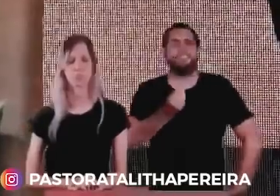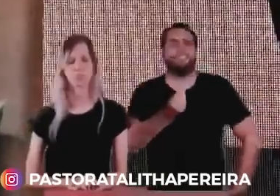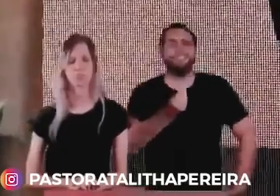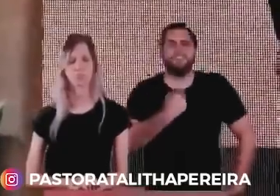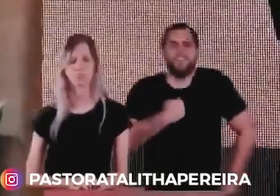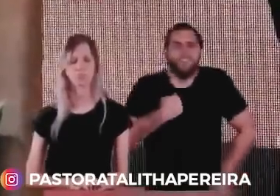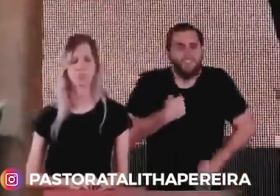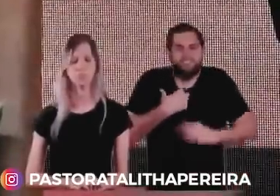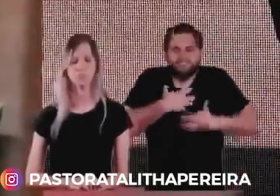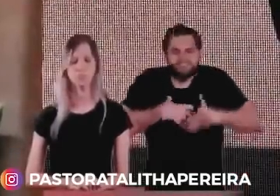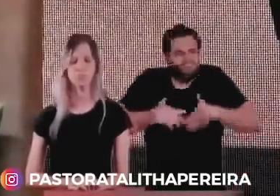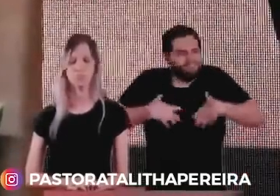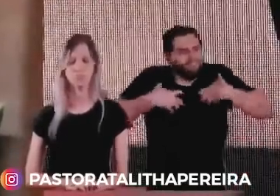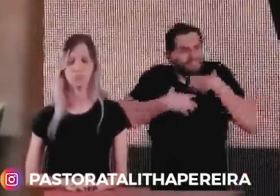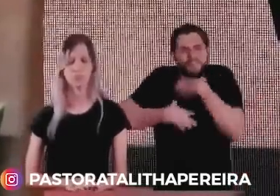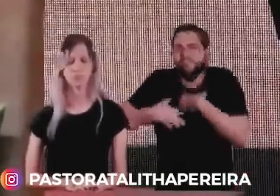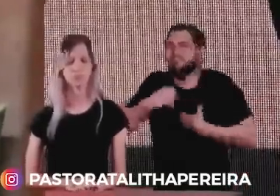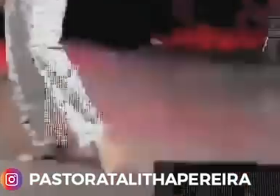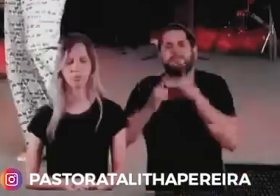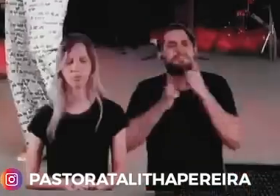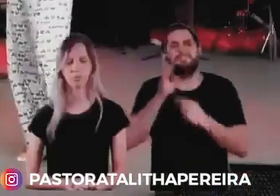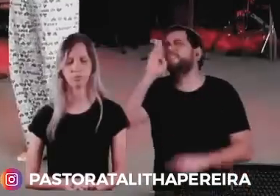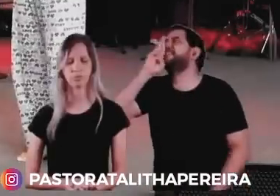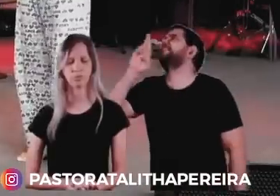Eu não estou conseguindo suportar, Senhor.